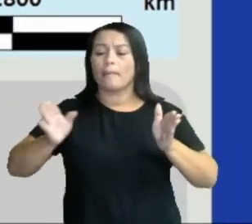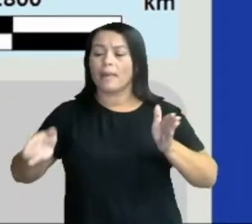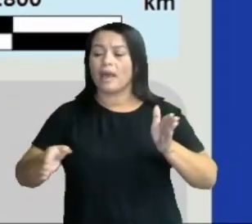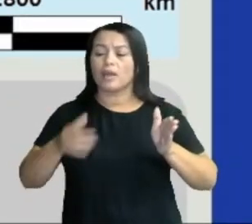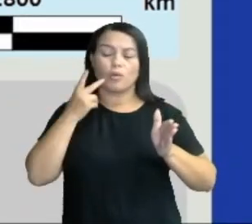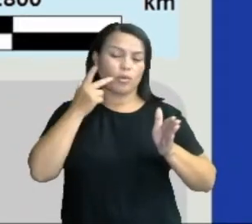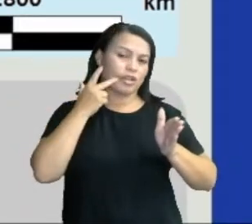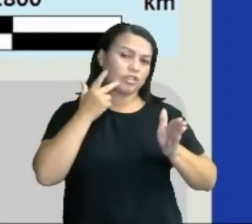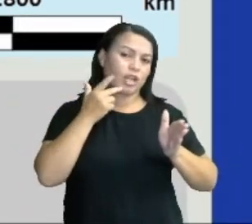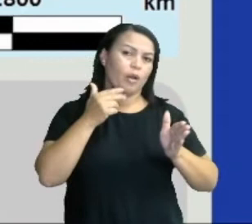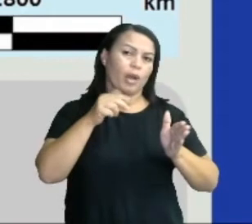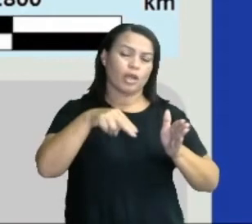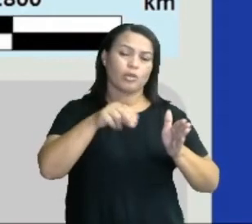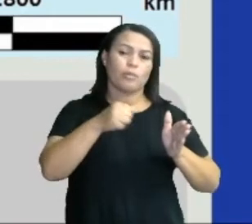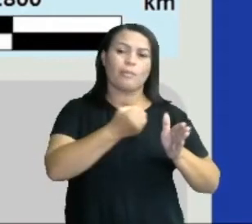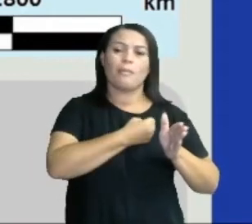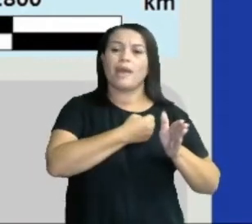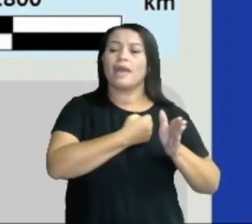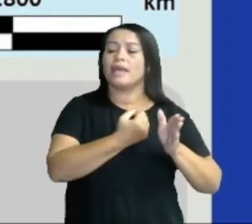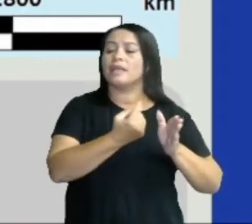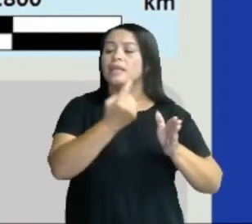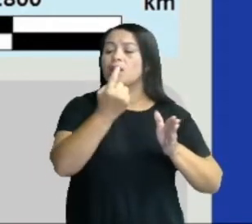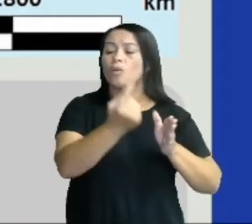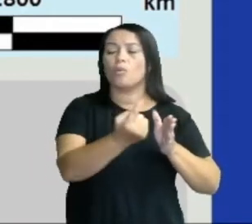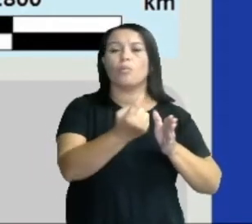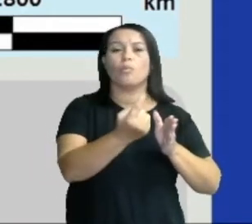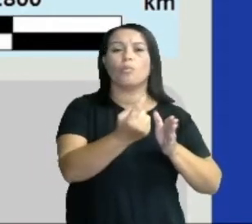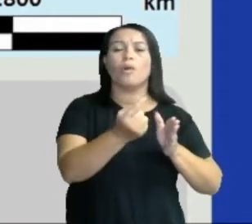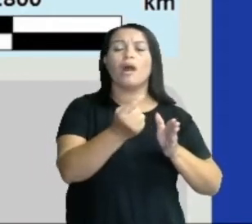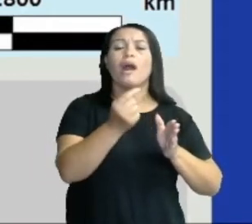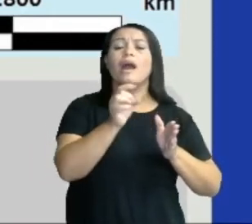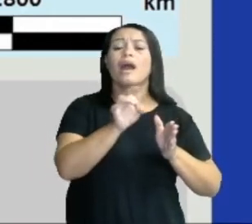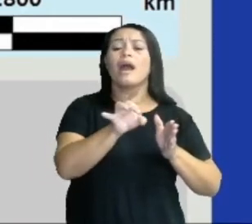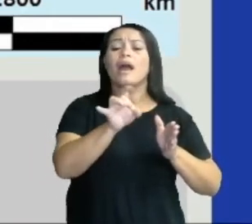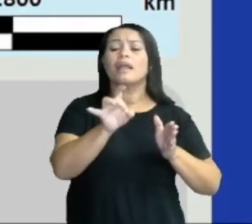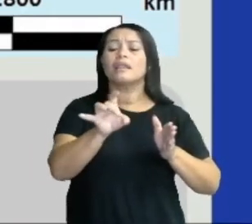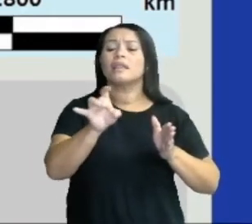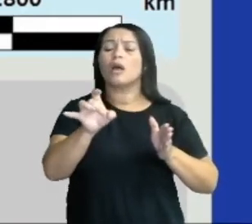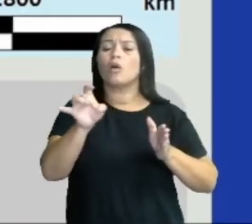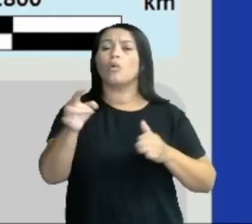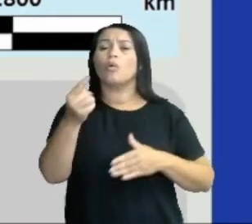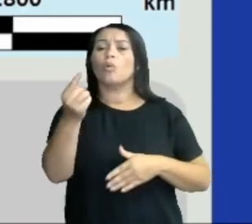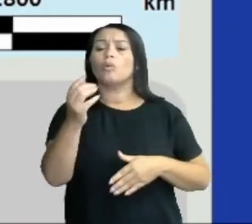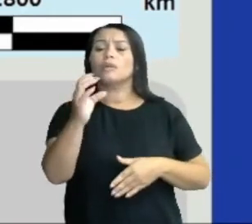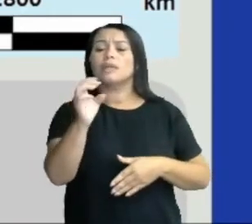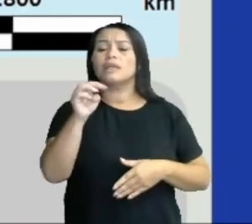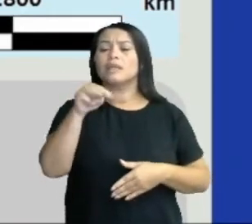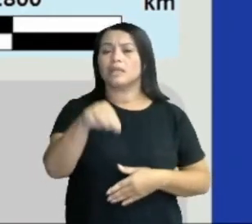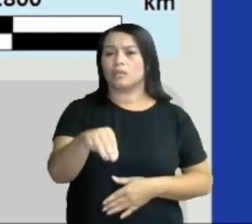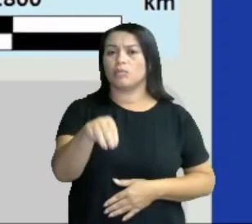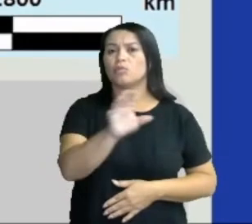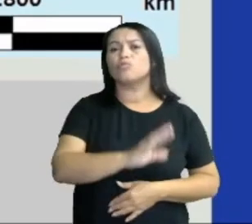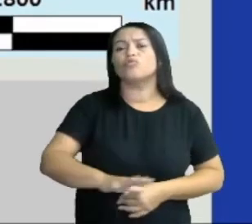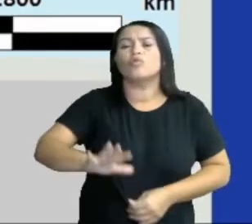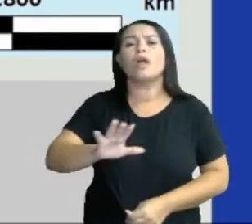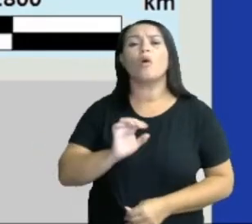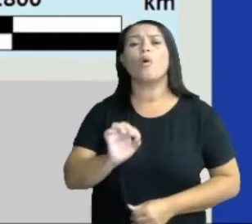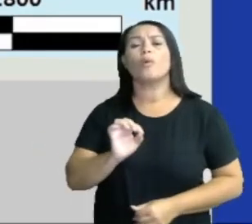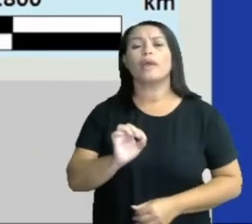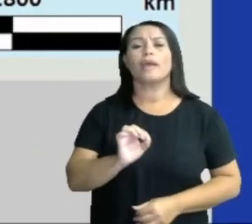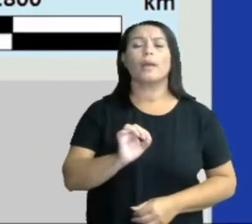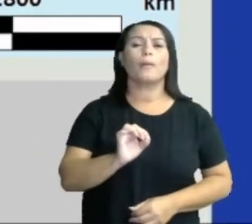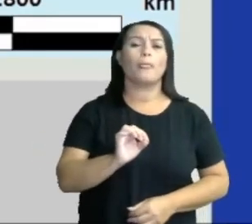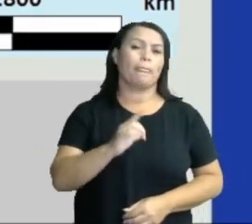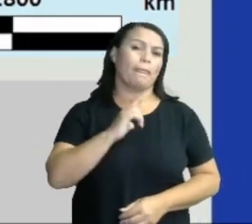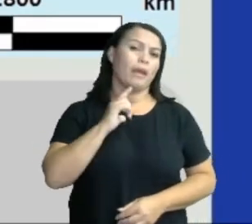numérica, o número 1 quer dizer o seguinte, que cada 1 centímetro, em geral, se utiliza a escala